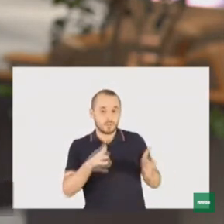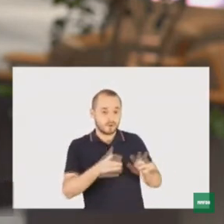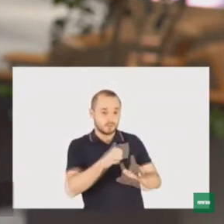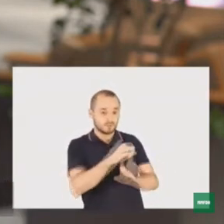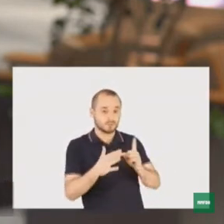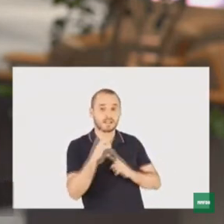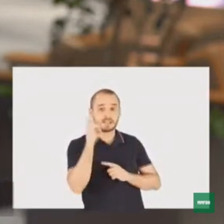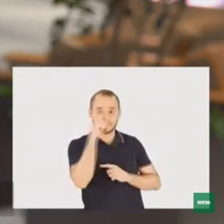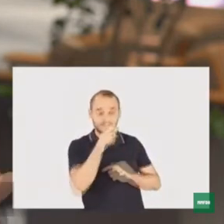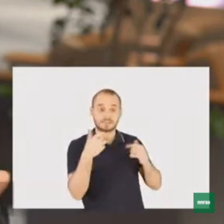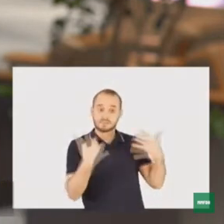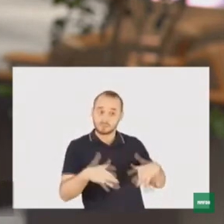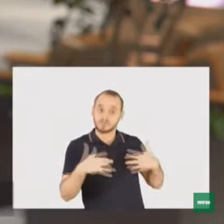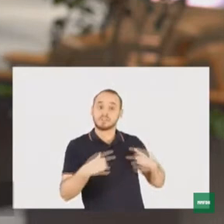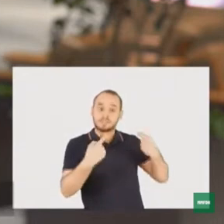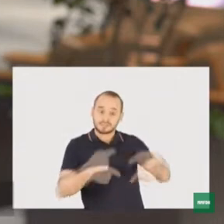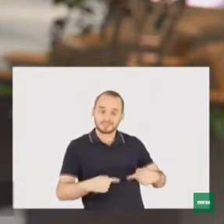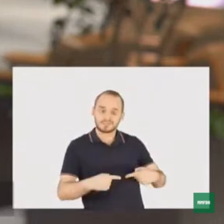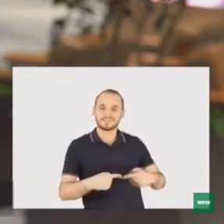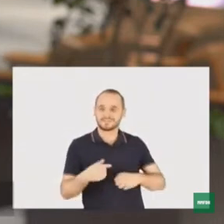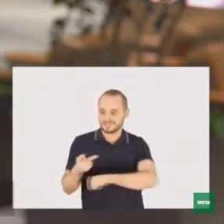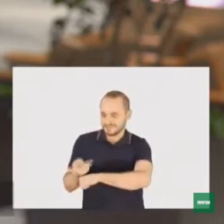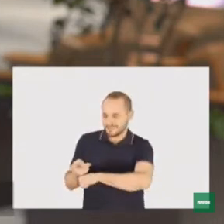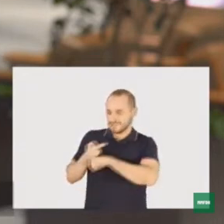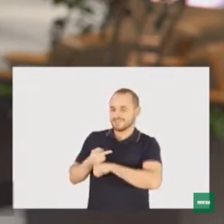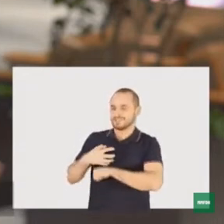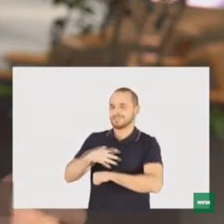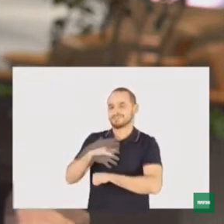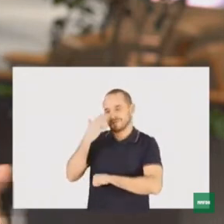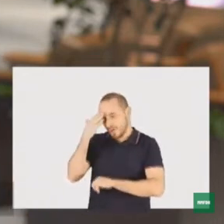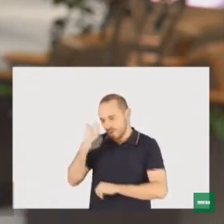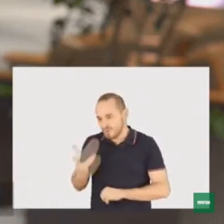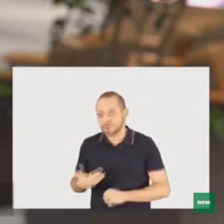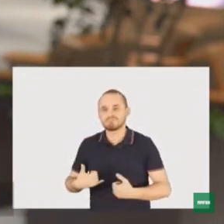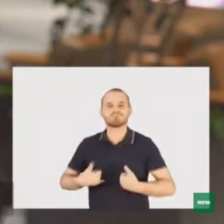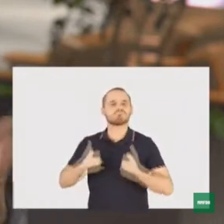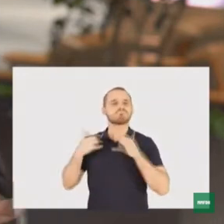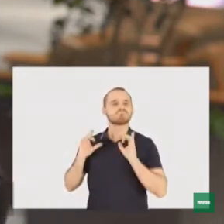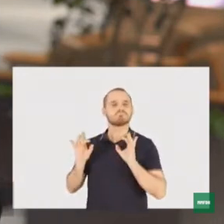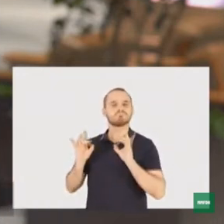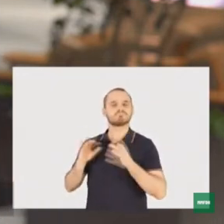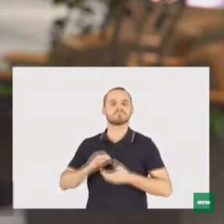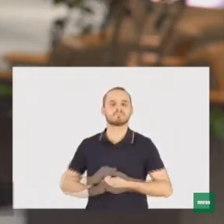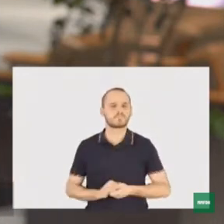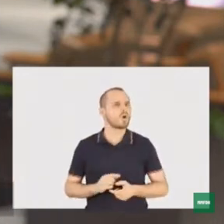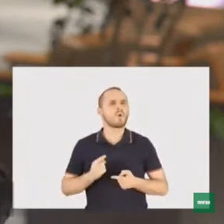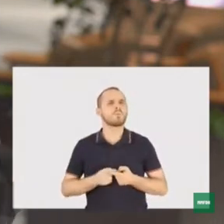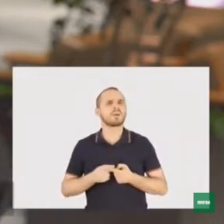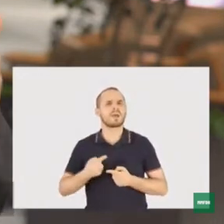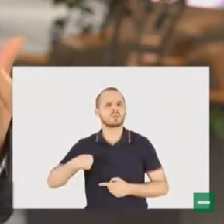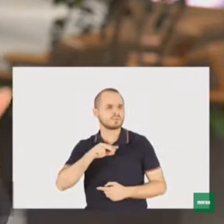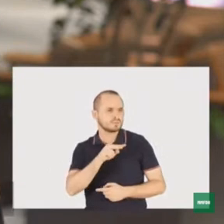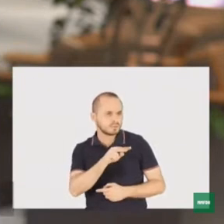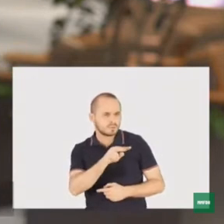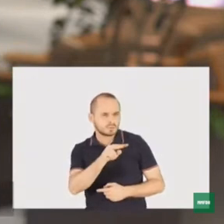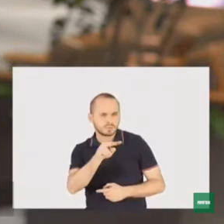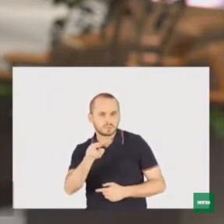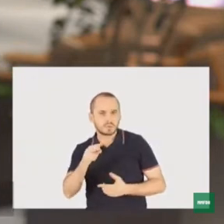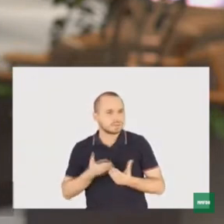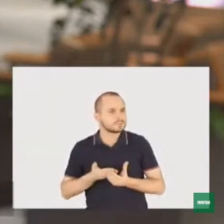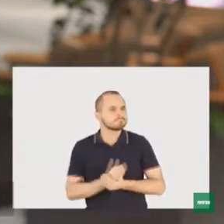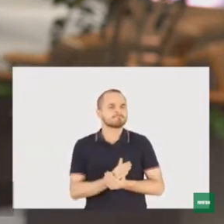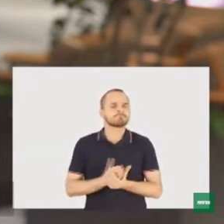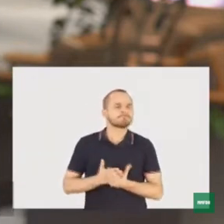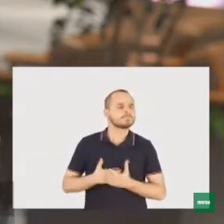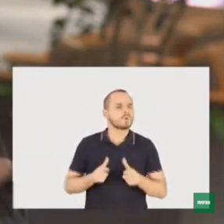tão desafiador é uma honra e um privilégio. Essa é uma conquista que nasceu do inconformismo diante do crescente número